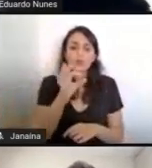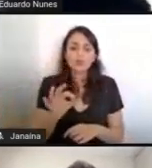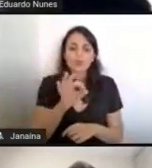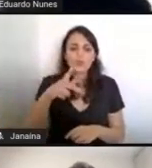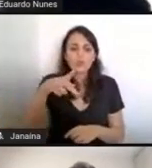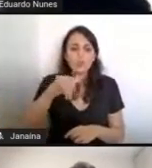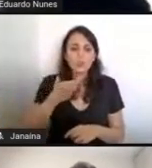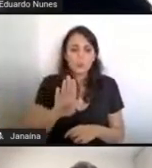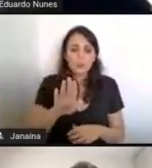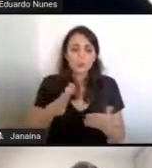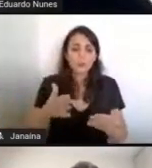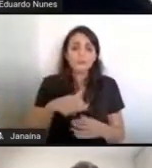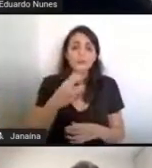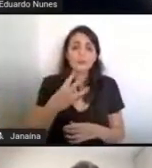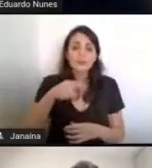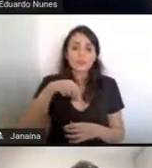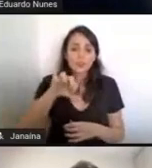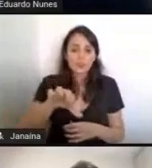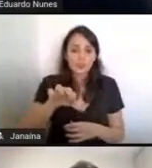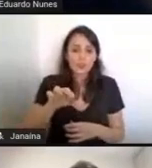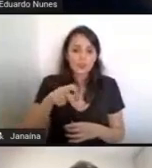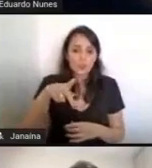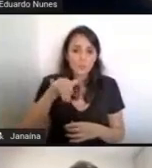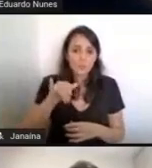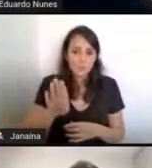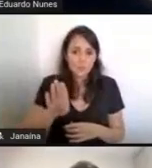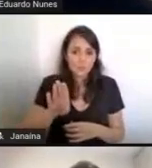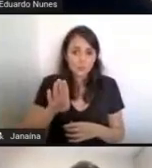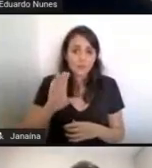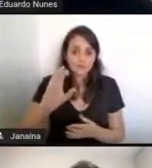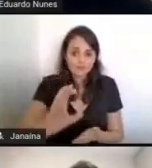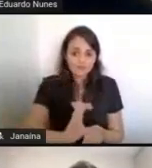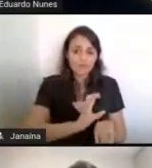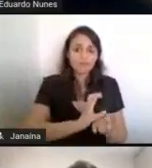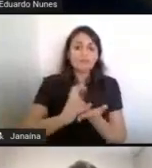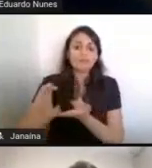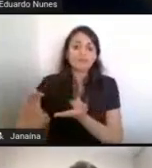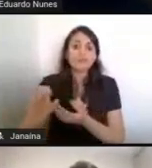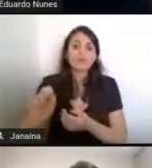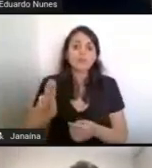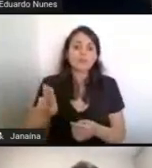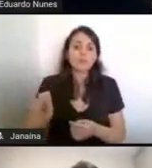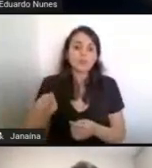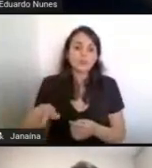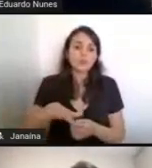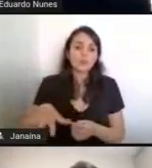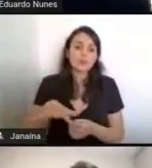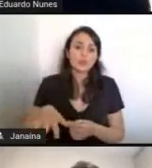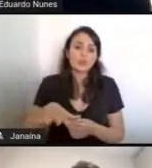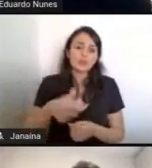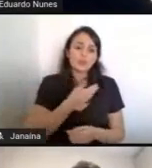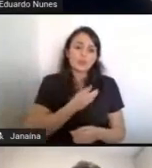só 3,9% do nosso PIB é que é investido no setor público. Então, a gente já tem a nossa